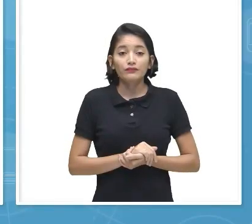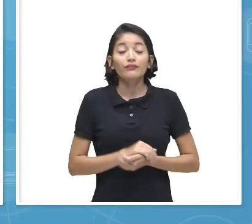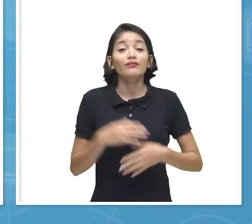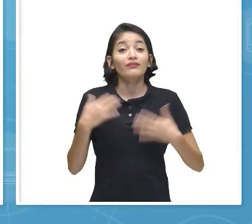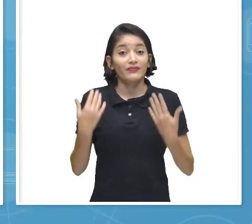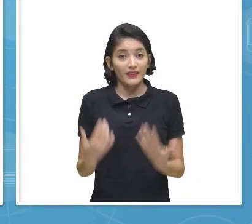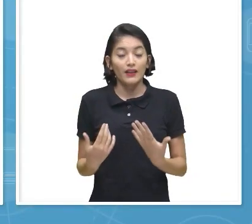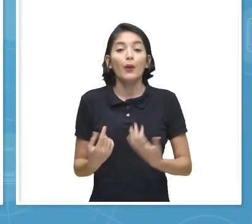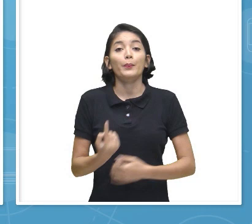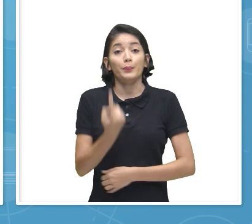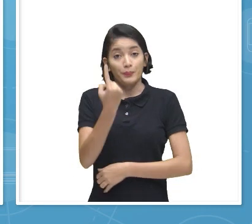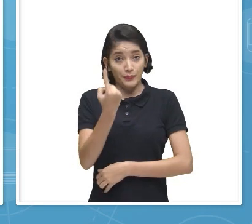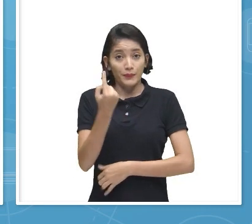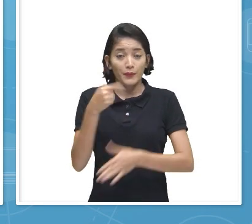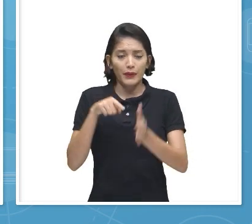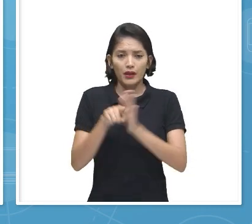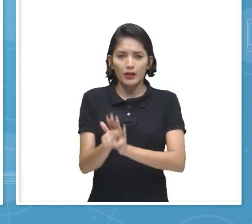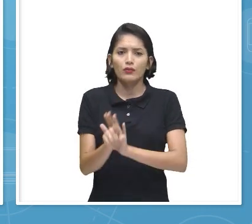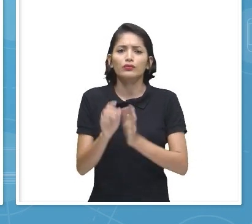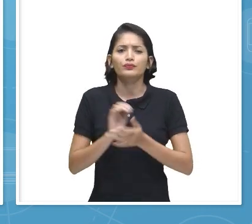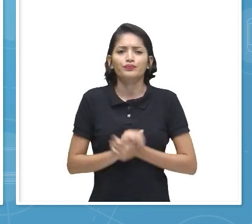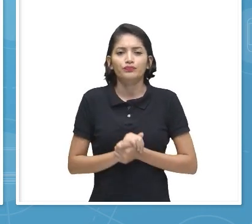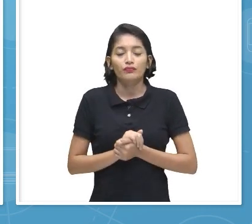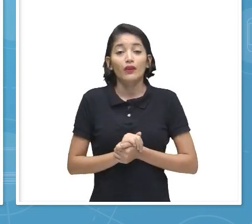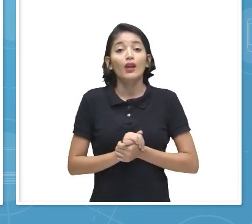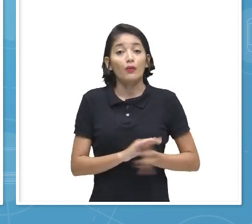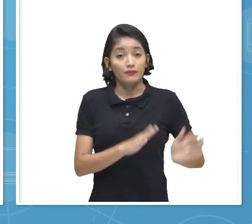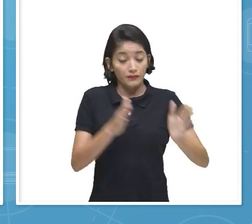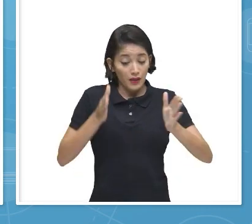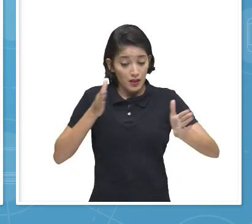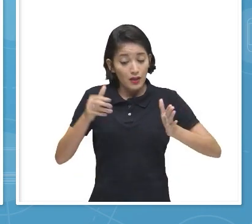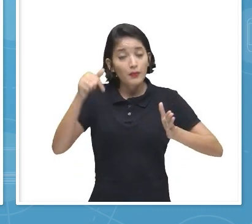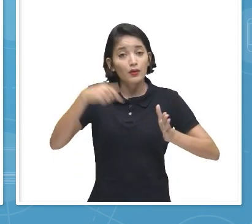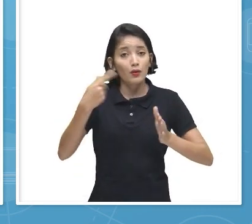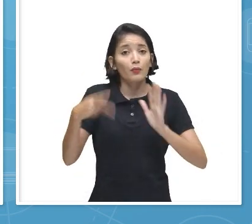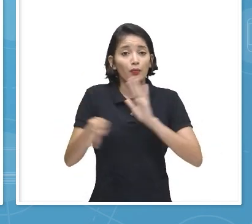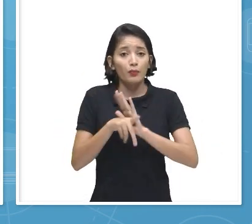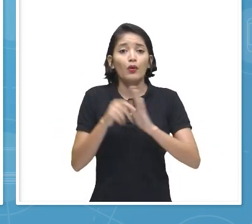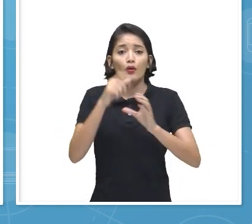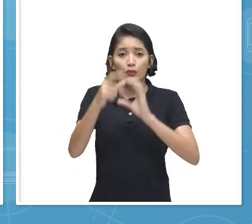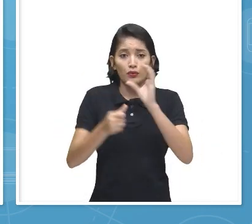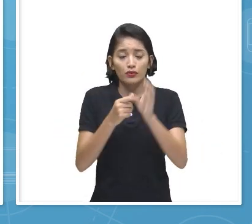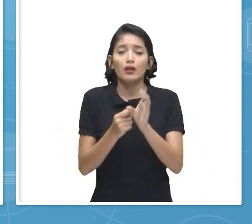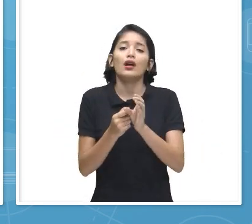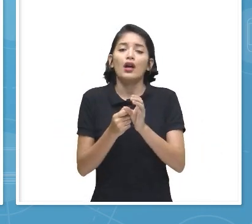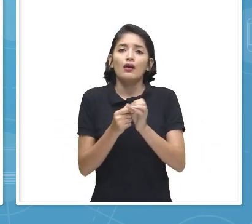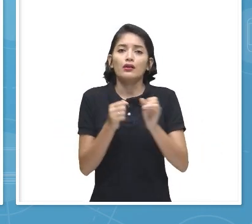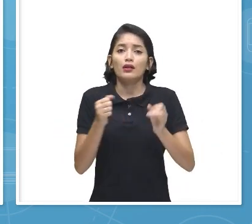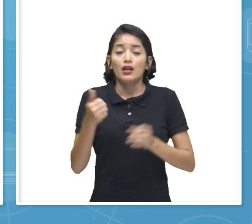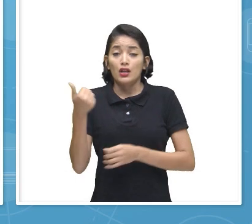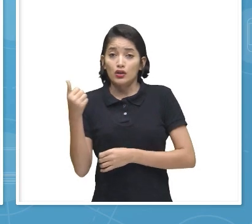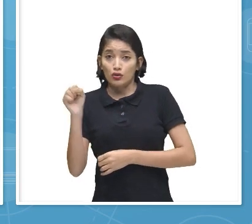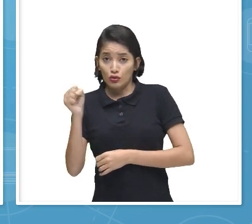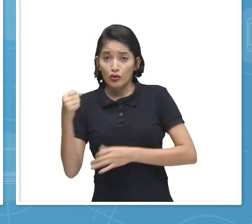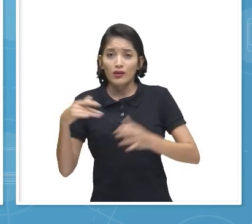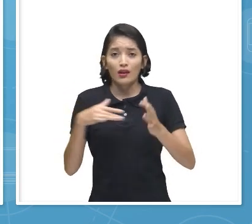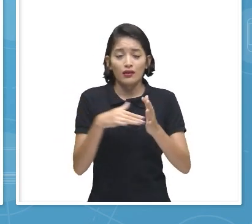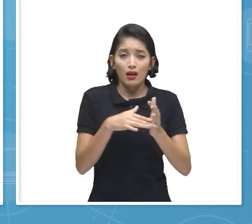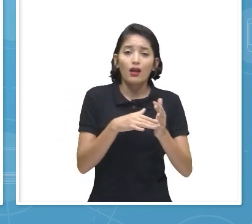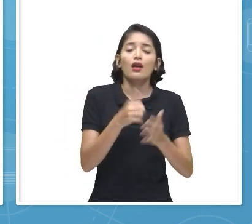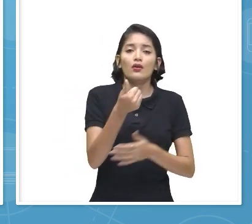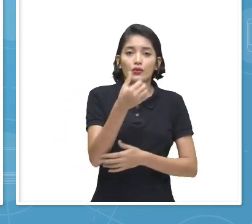Muito bem, questão 1. Essa fase do capitalismo se estendeu entre os séculos 18 e 19. Foi